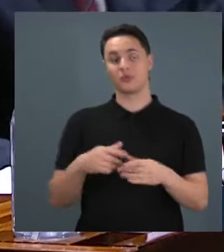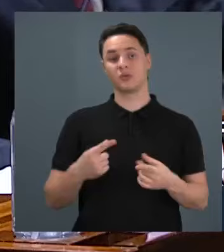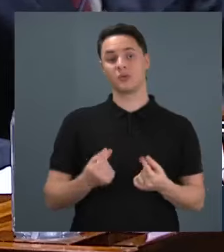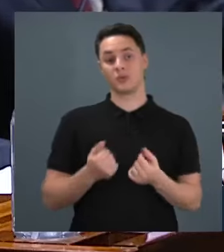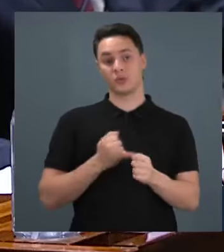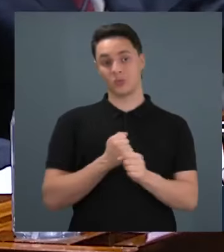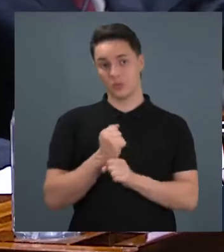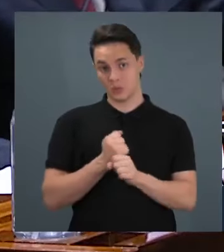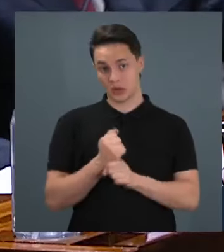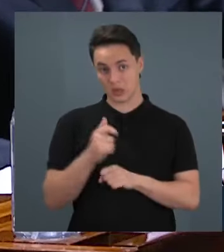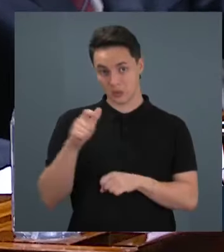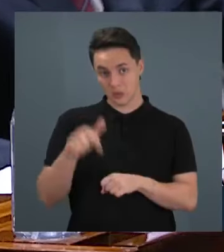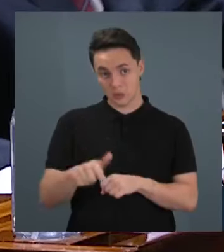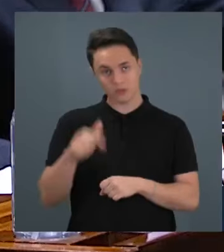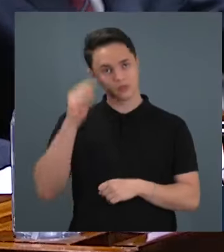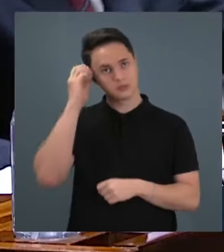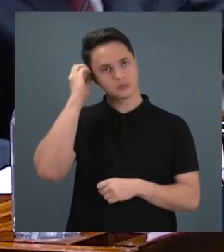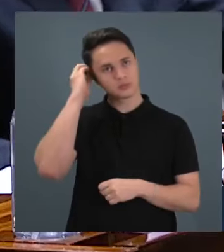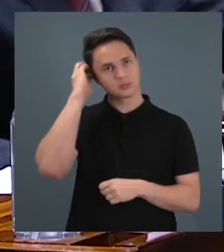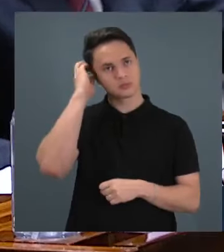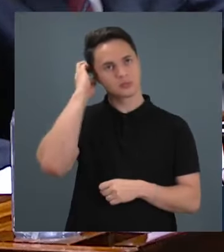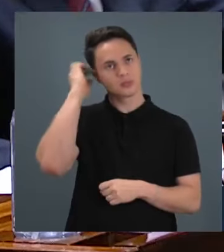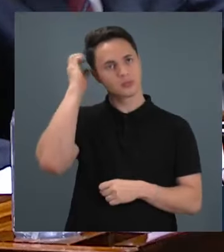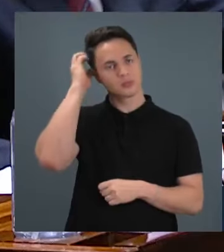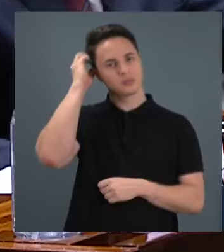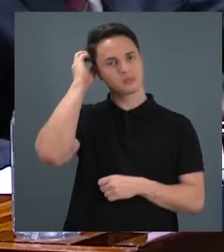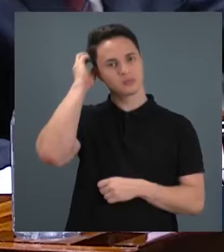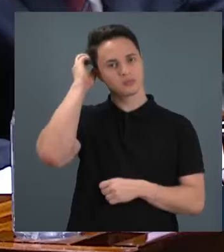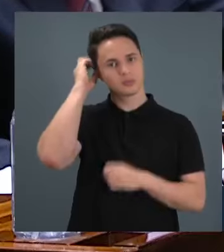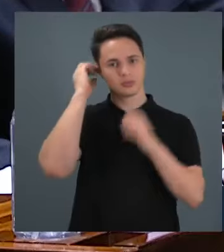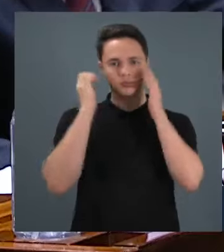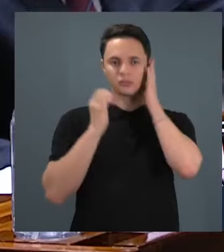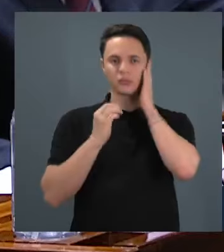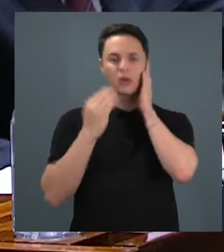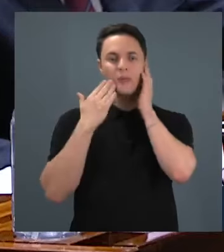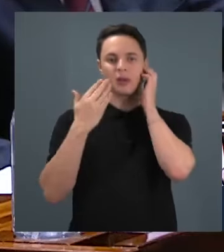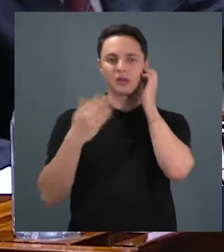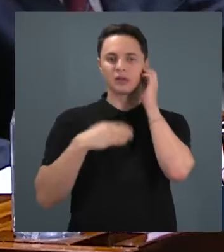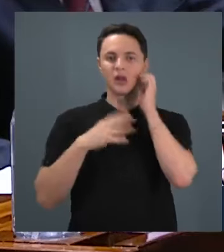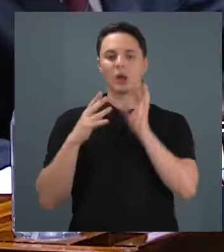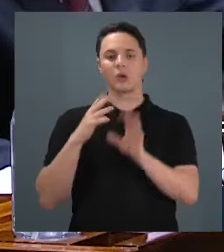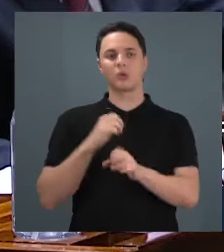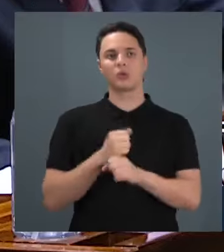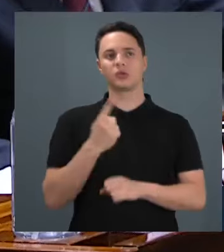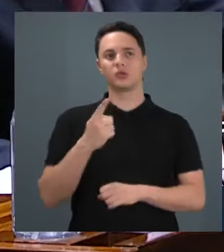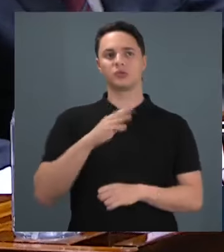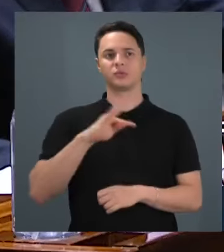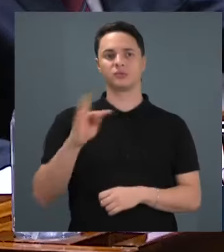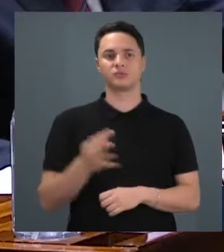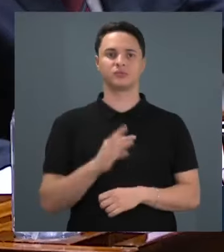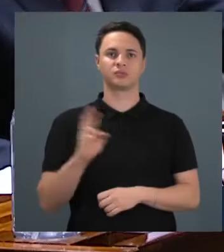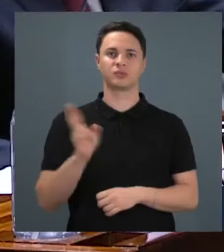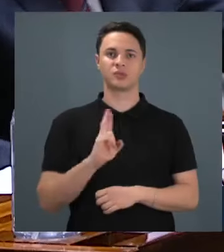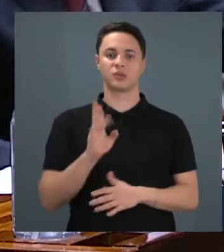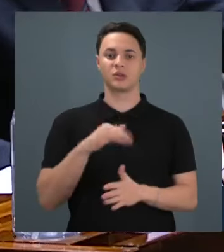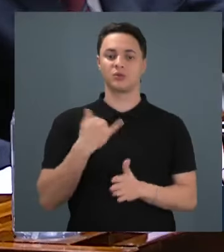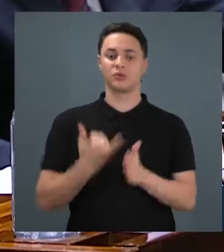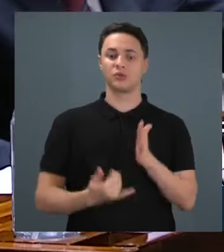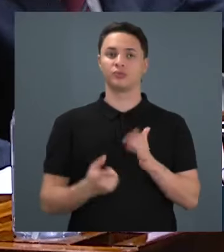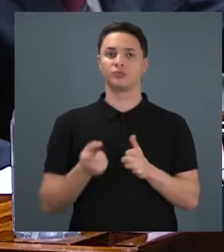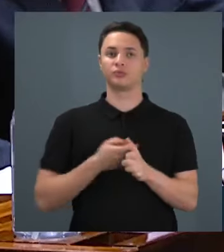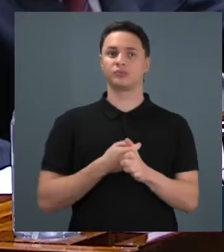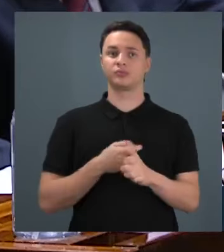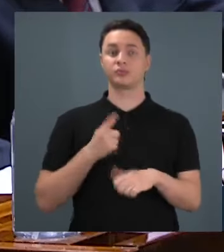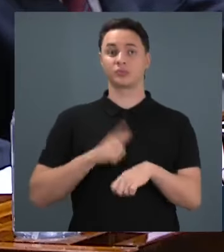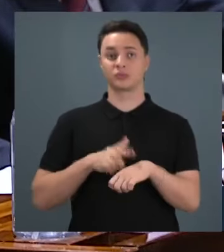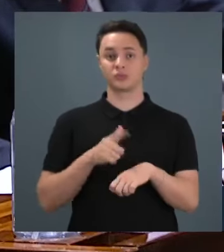ano fiscal vigente, vai ser apresentada uma conta lá de quase R$1 trilhão de juros de dívida. E na hora